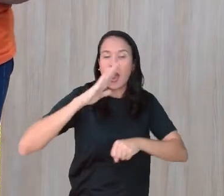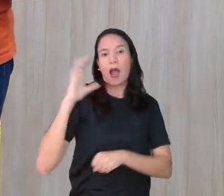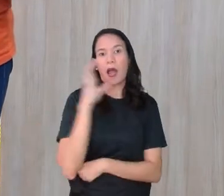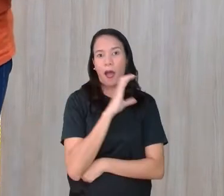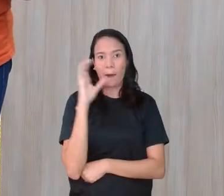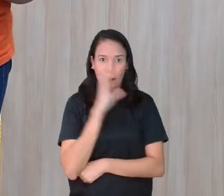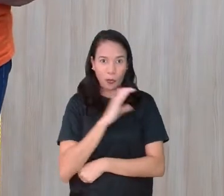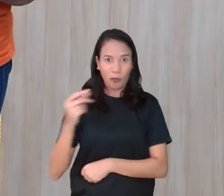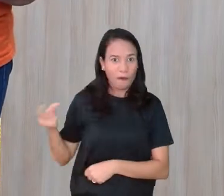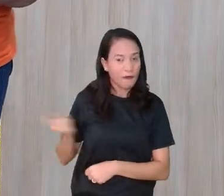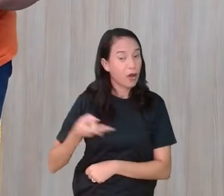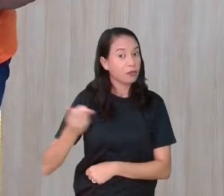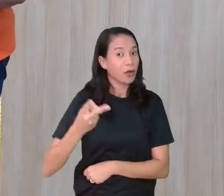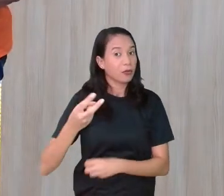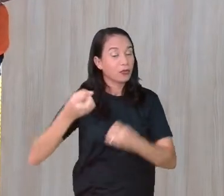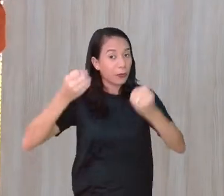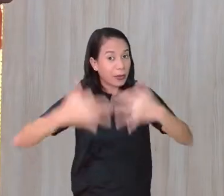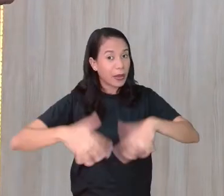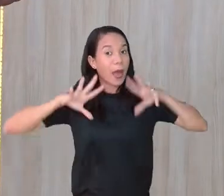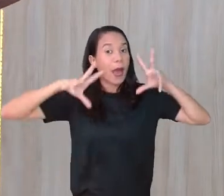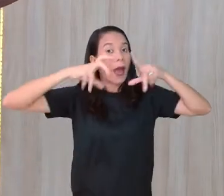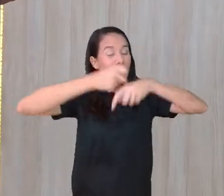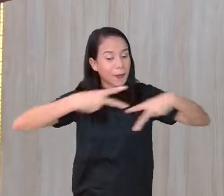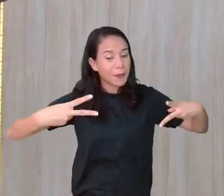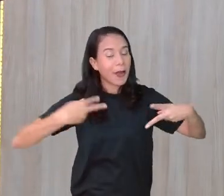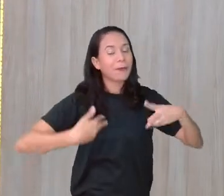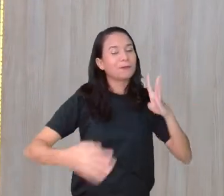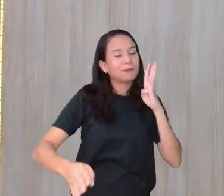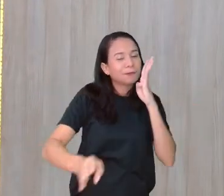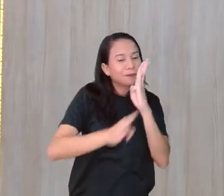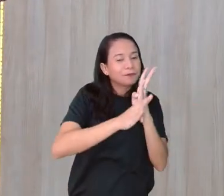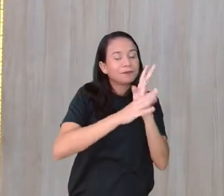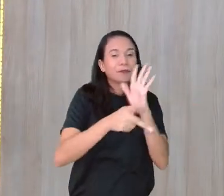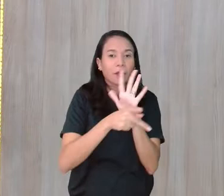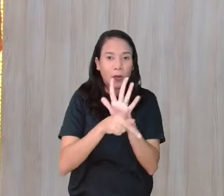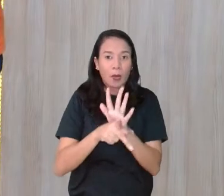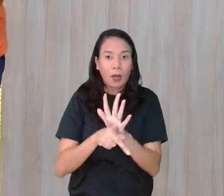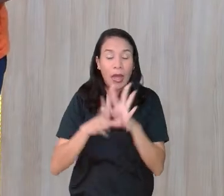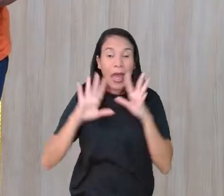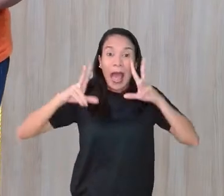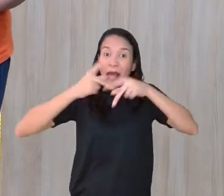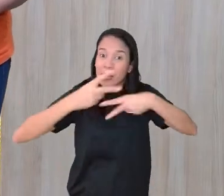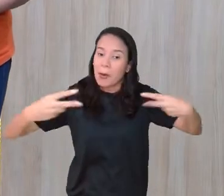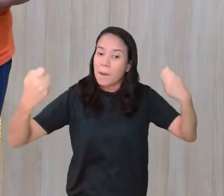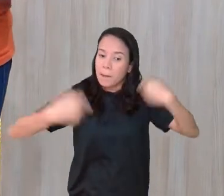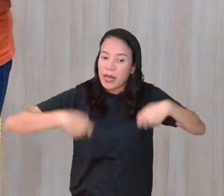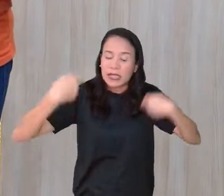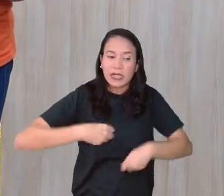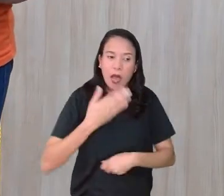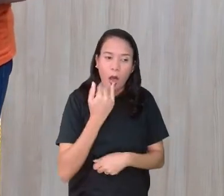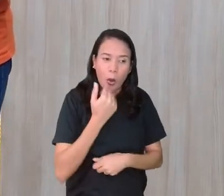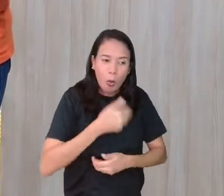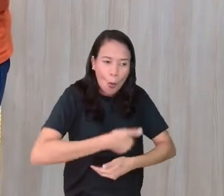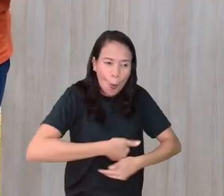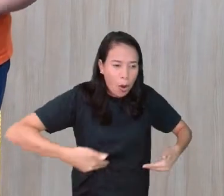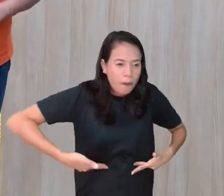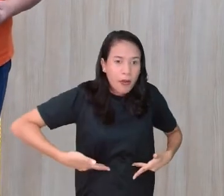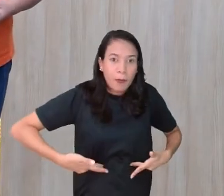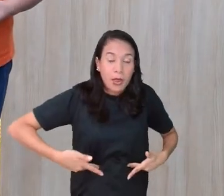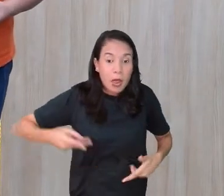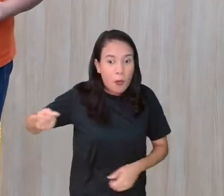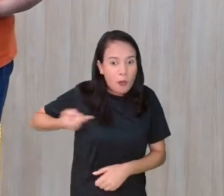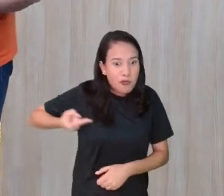aí de animais. Por quê? Porque lá eu vou encontrar animais que precisam de se alimentar e que têm uma